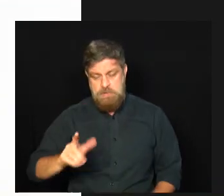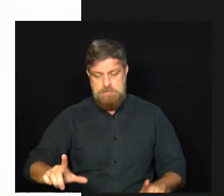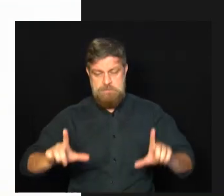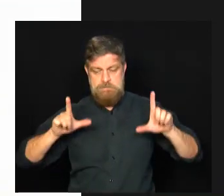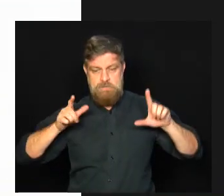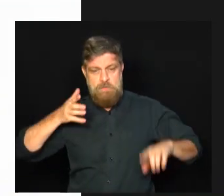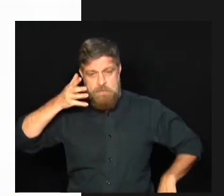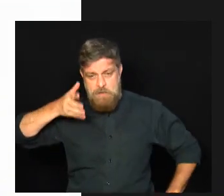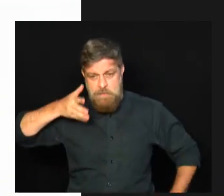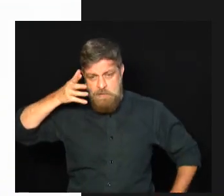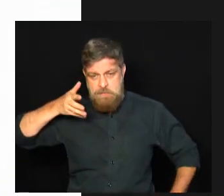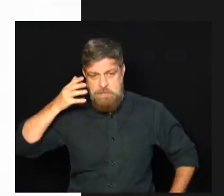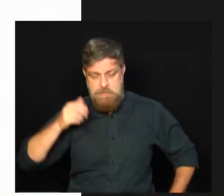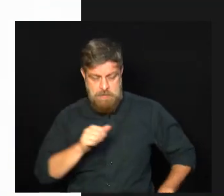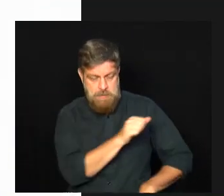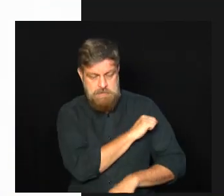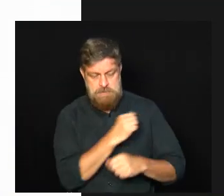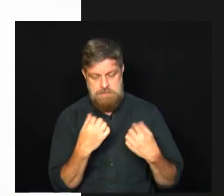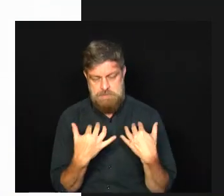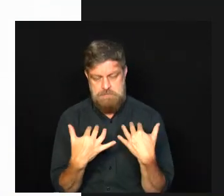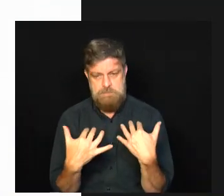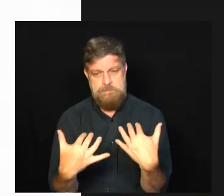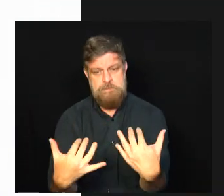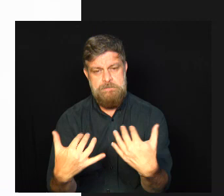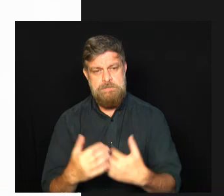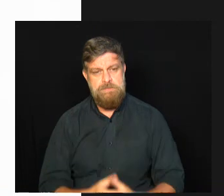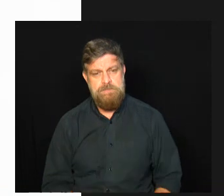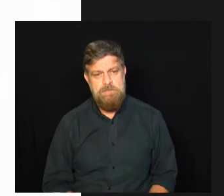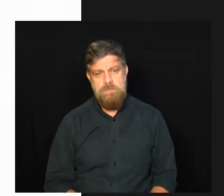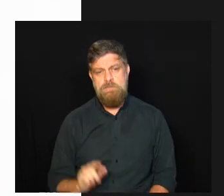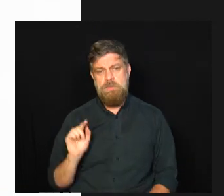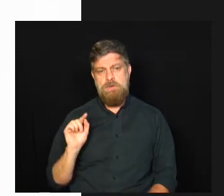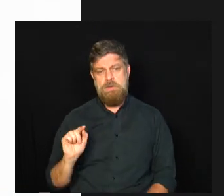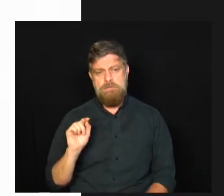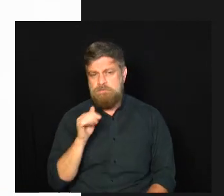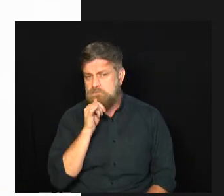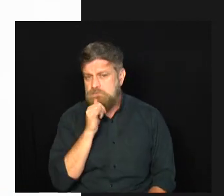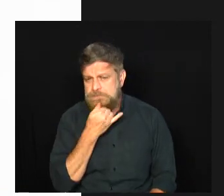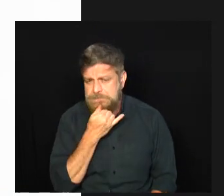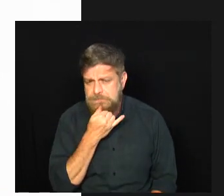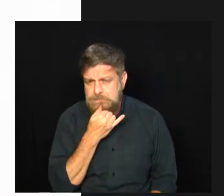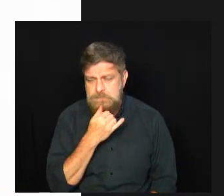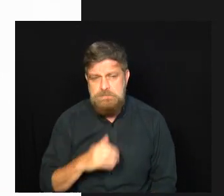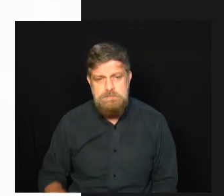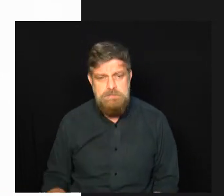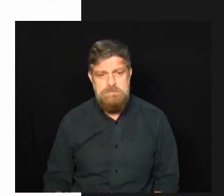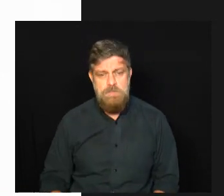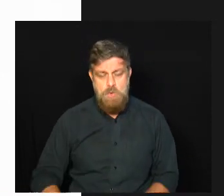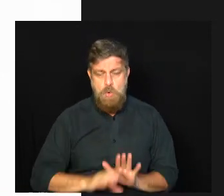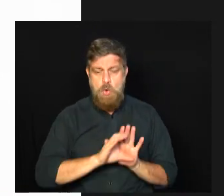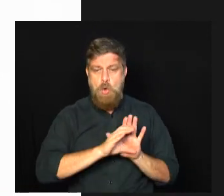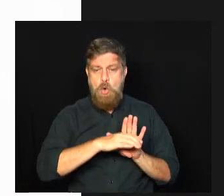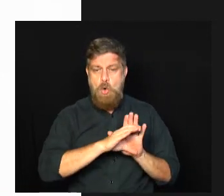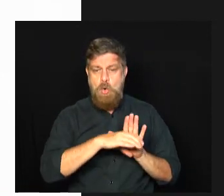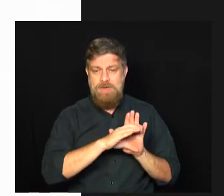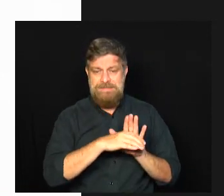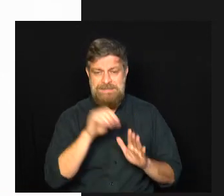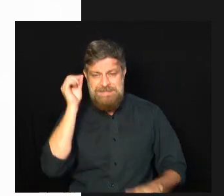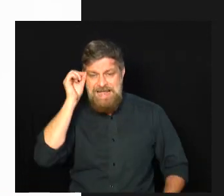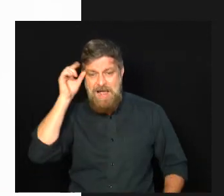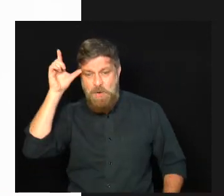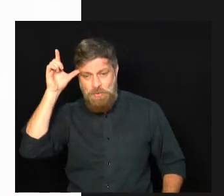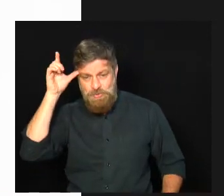falava aos meus alunos na universidade, que, infelizmente, o conceito de patrimônio cultural